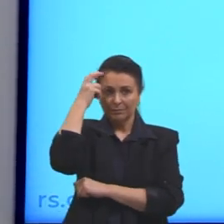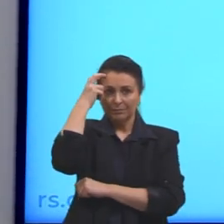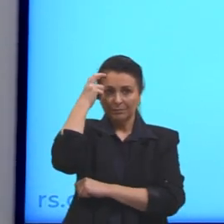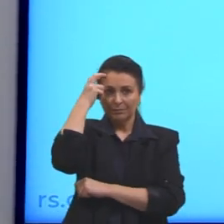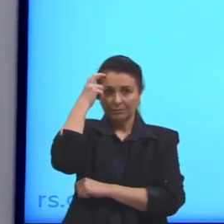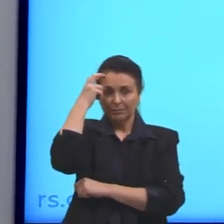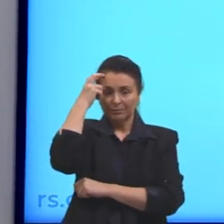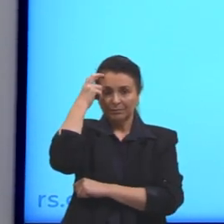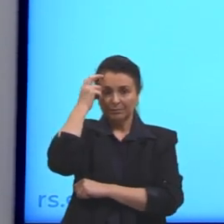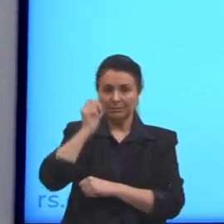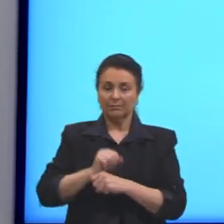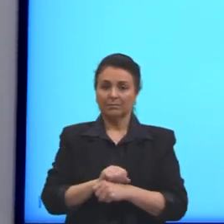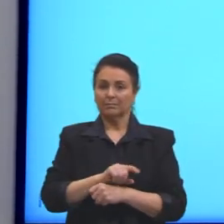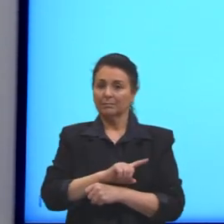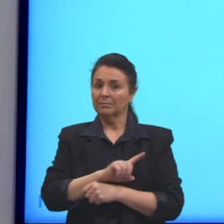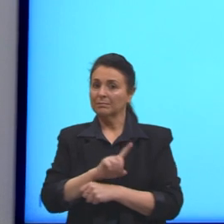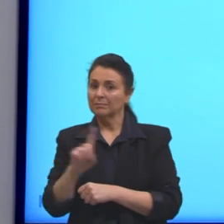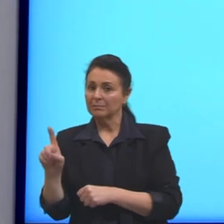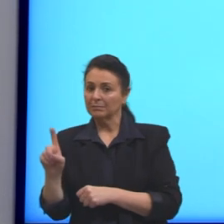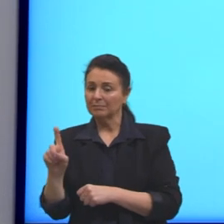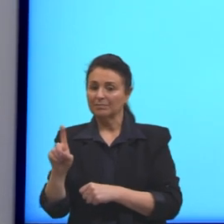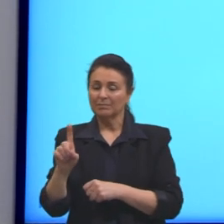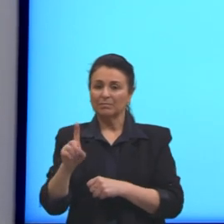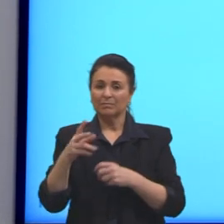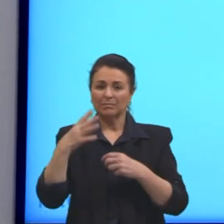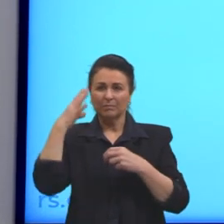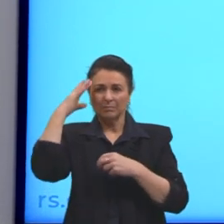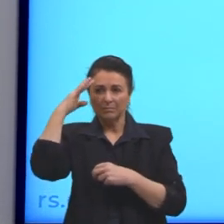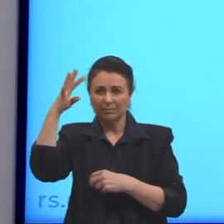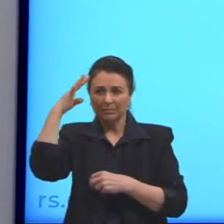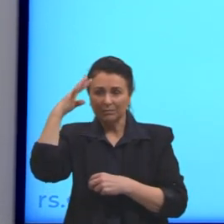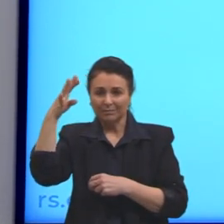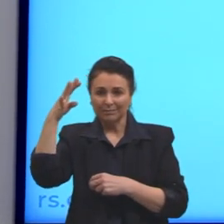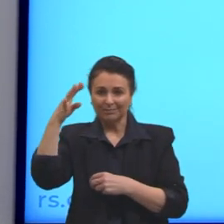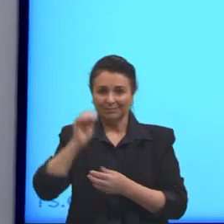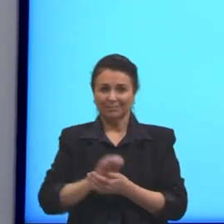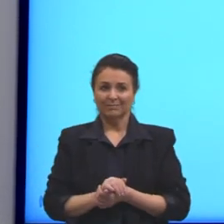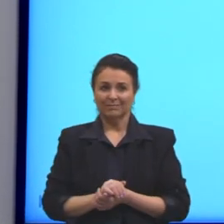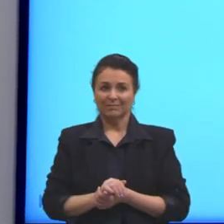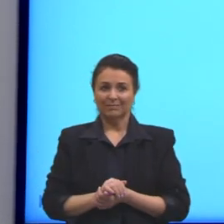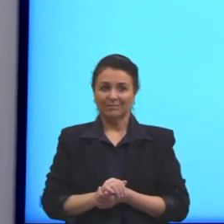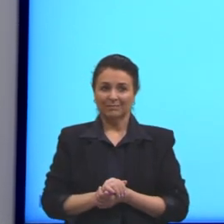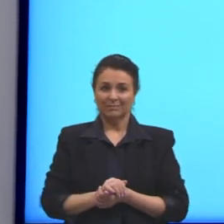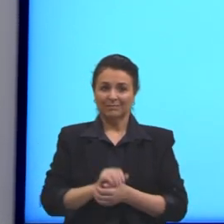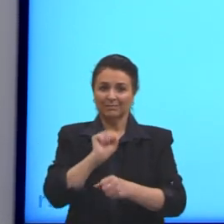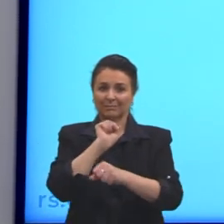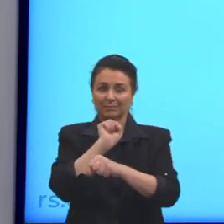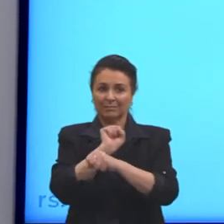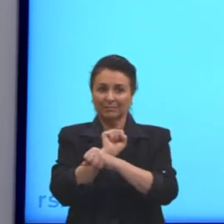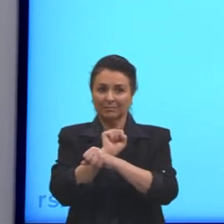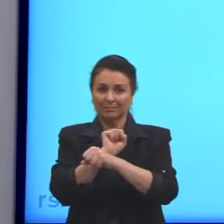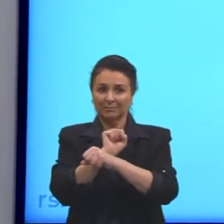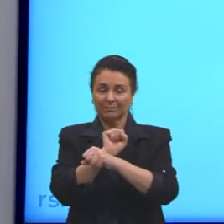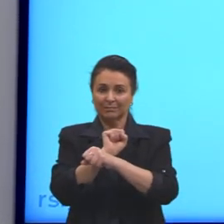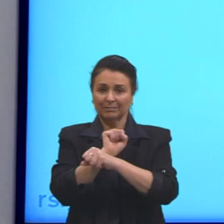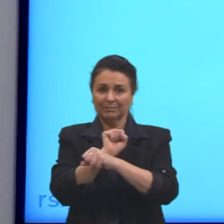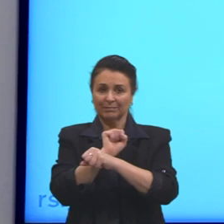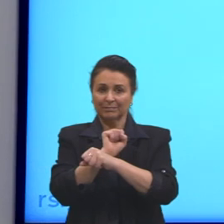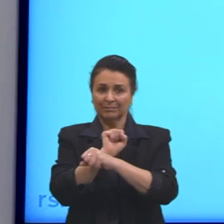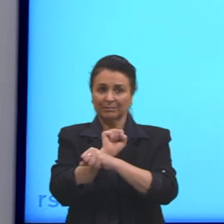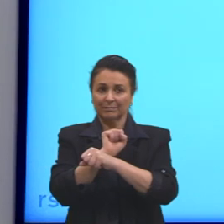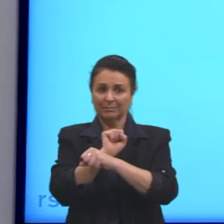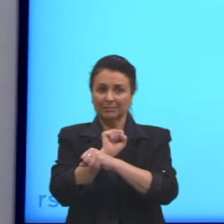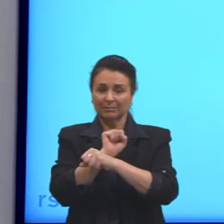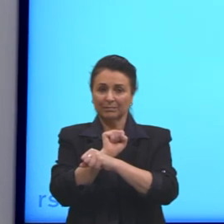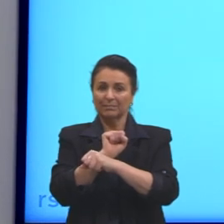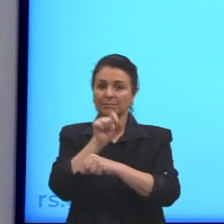not a question não uma fantasia Que dizes not Who we are